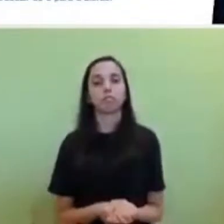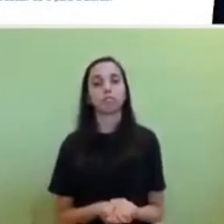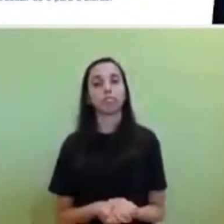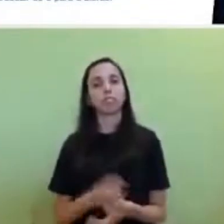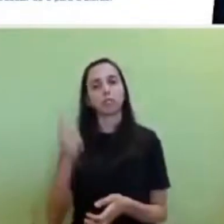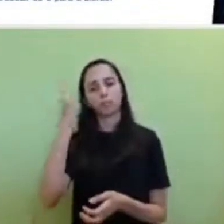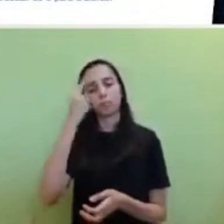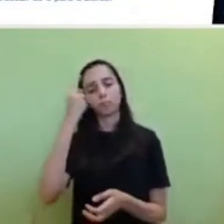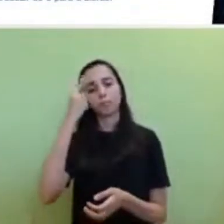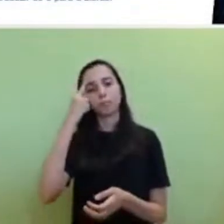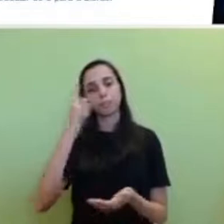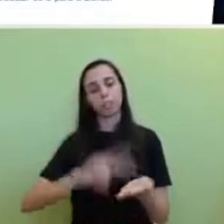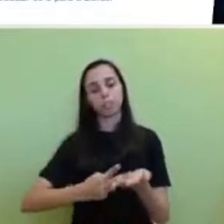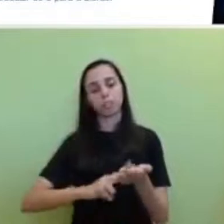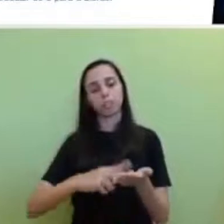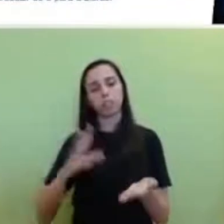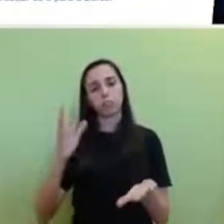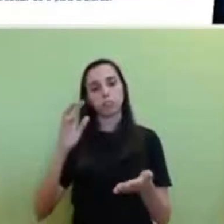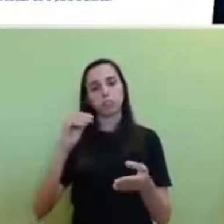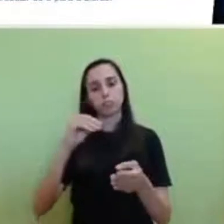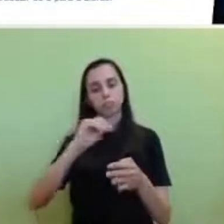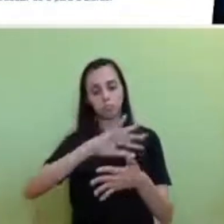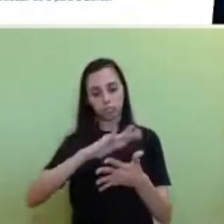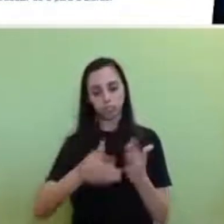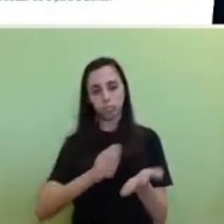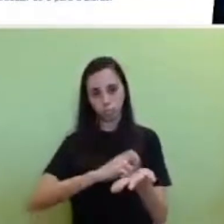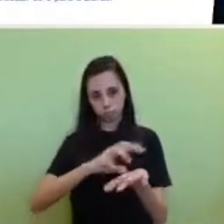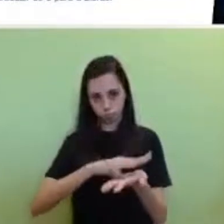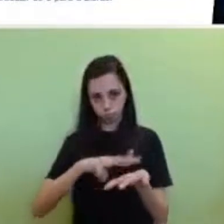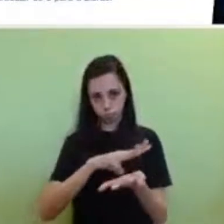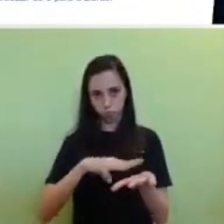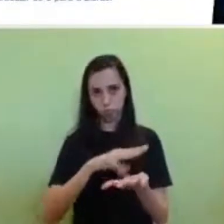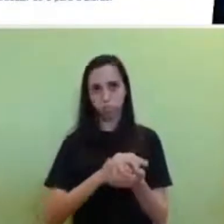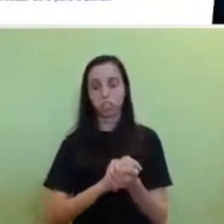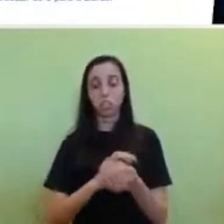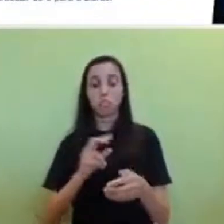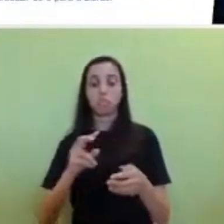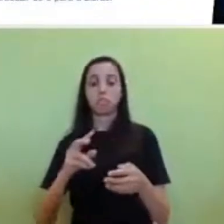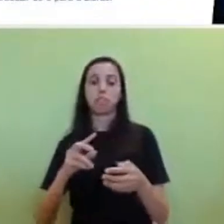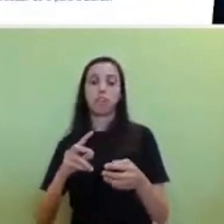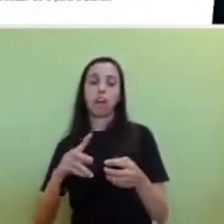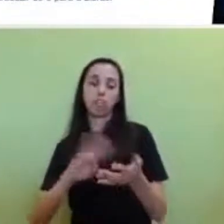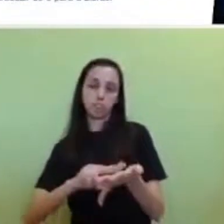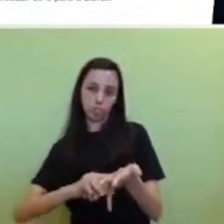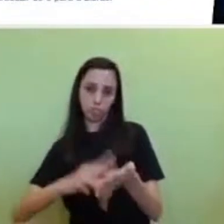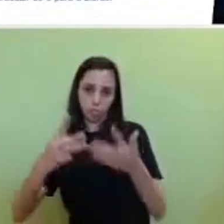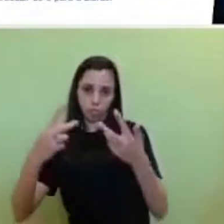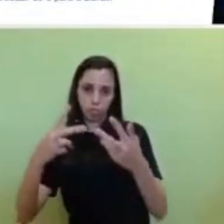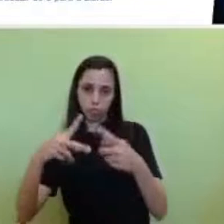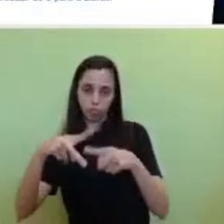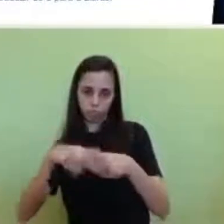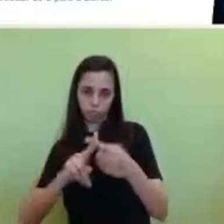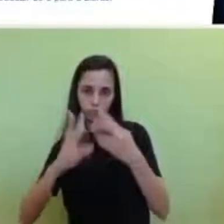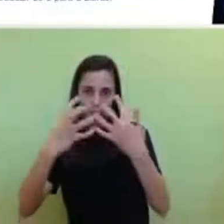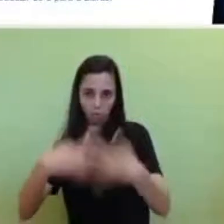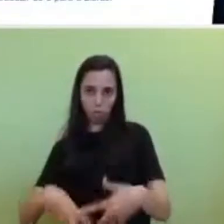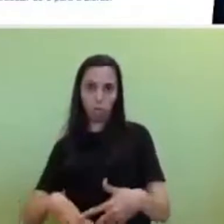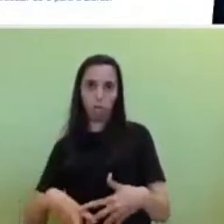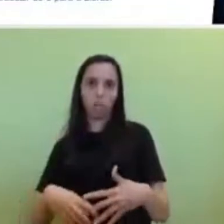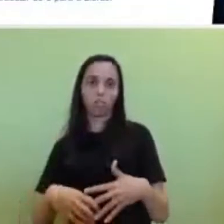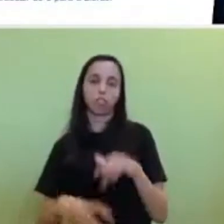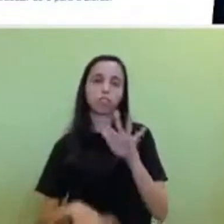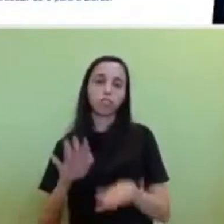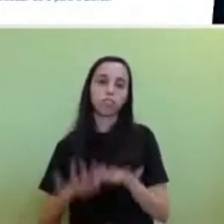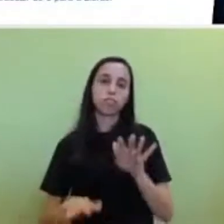sobre a escrita de sinais é interessante porque a tradução automática para a língua de sinais, ela às vezes tem